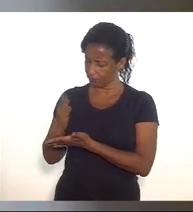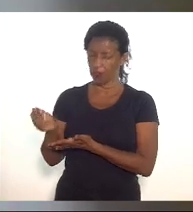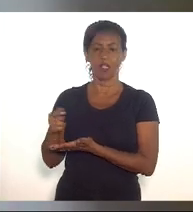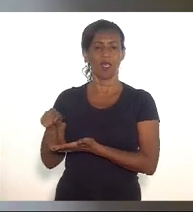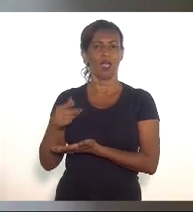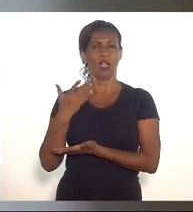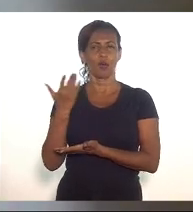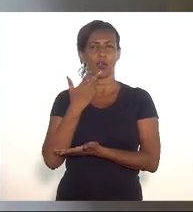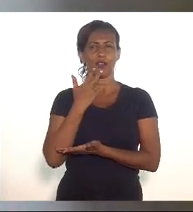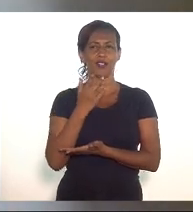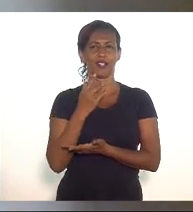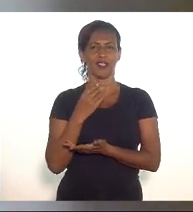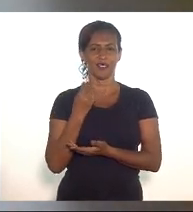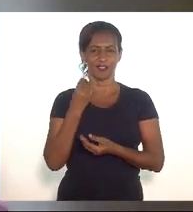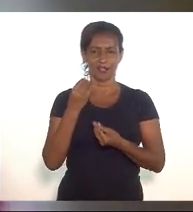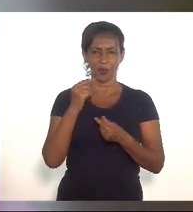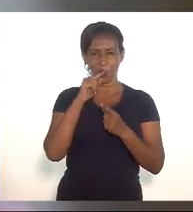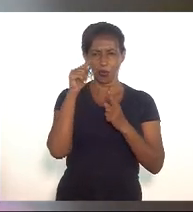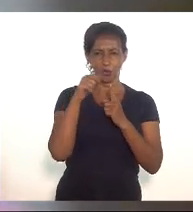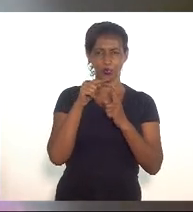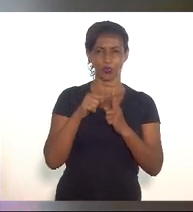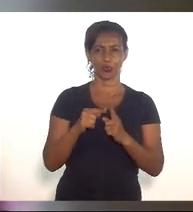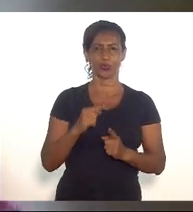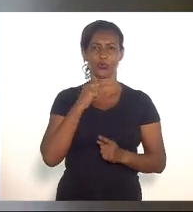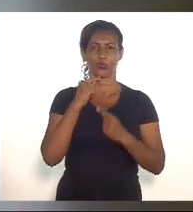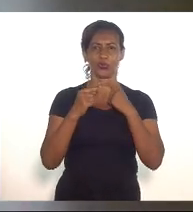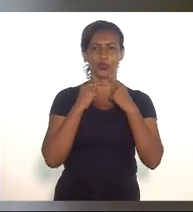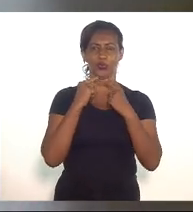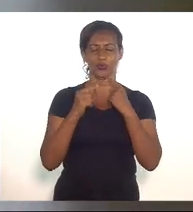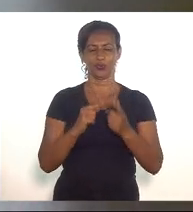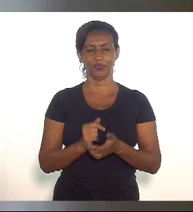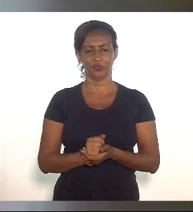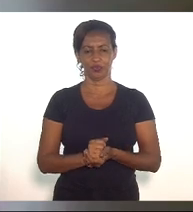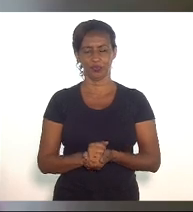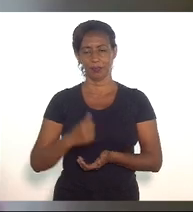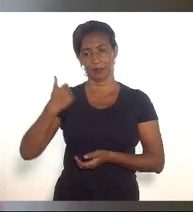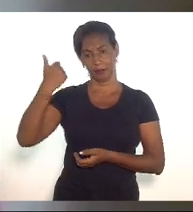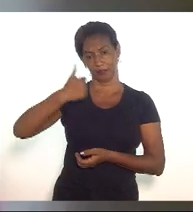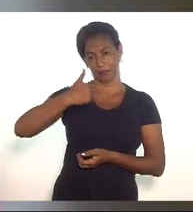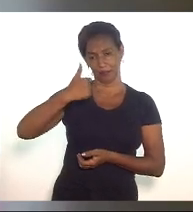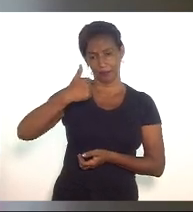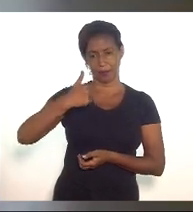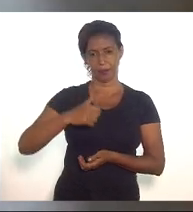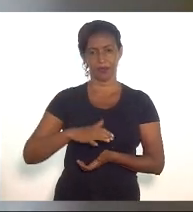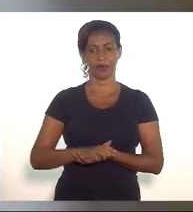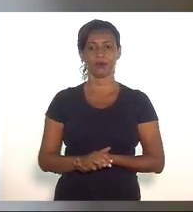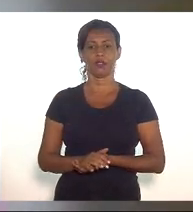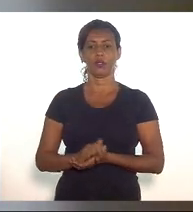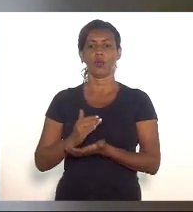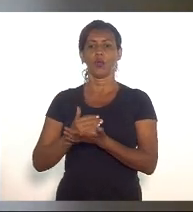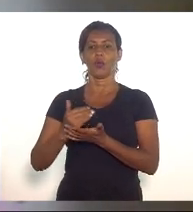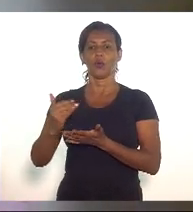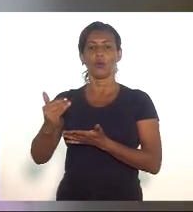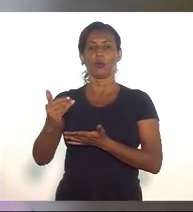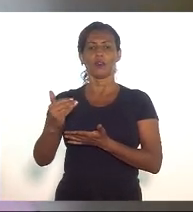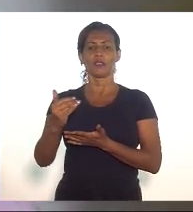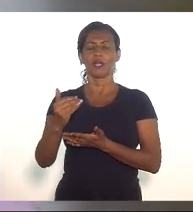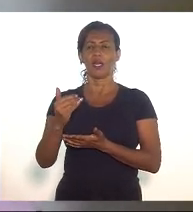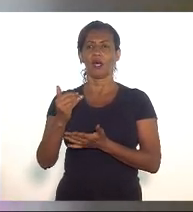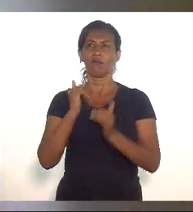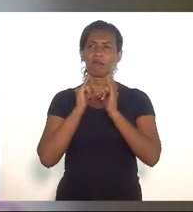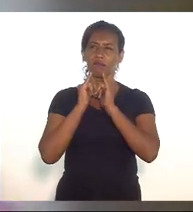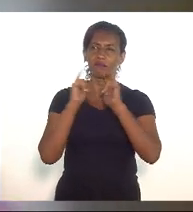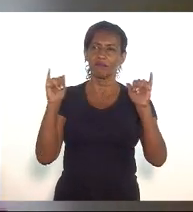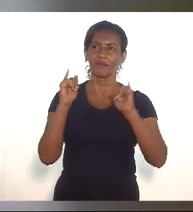aqui agora a fazer algumas observações. Em primeiro lugar, começar com uma notícia que eu acho que é boa, né?